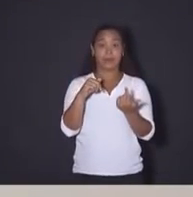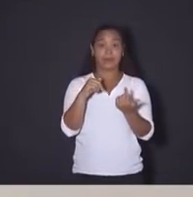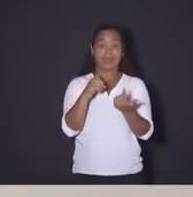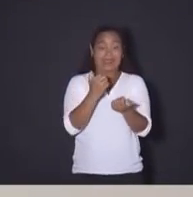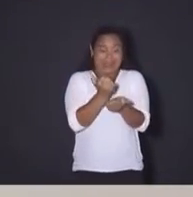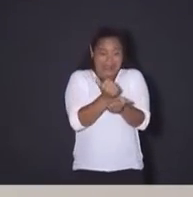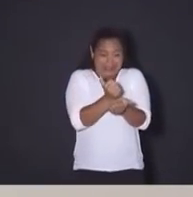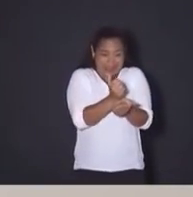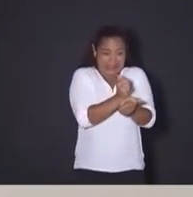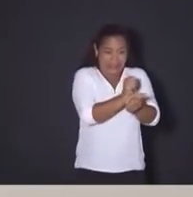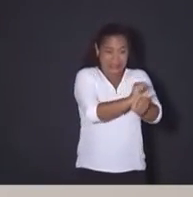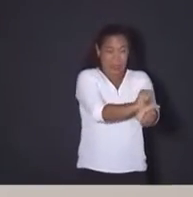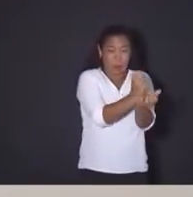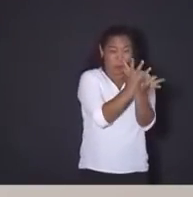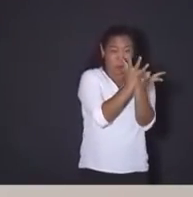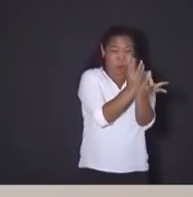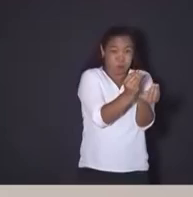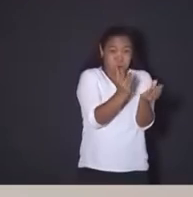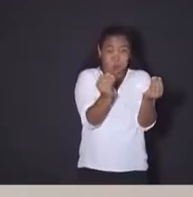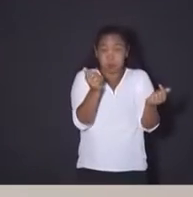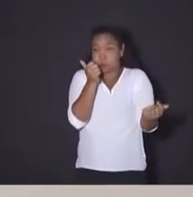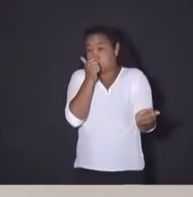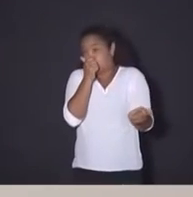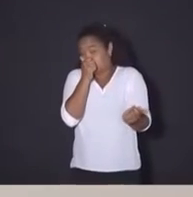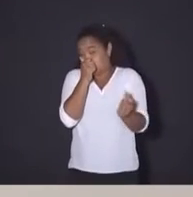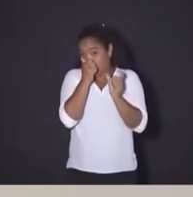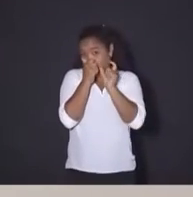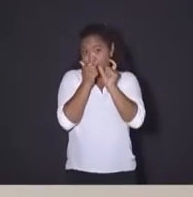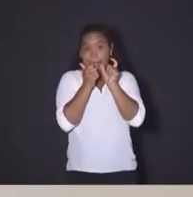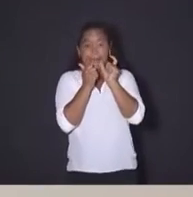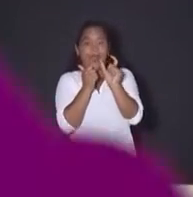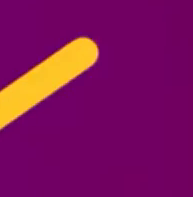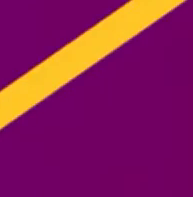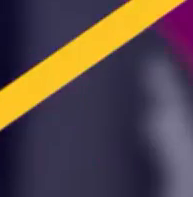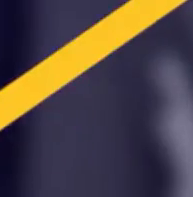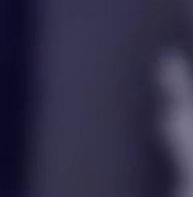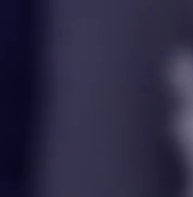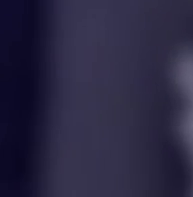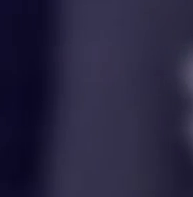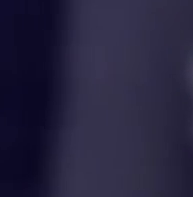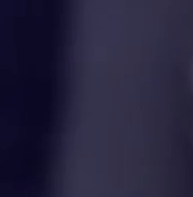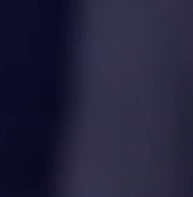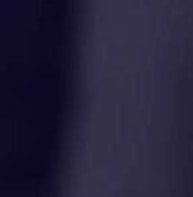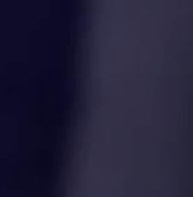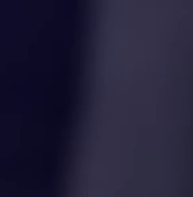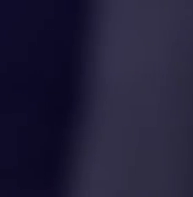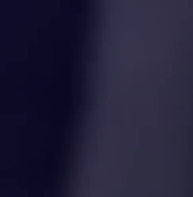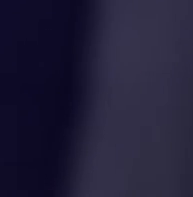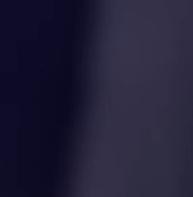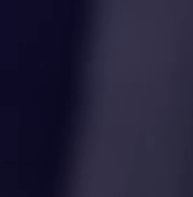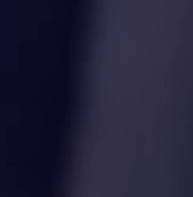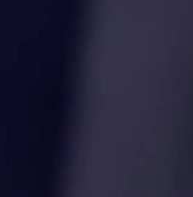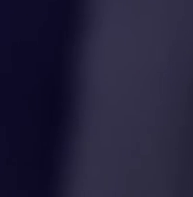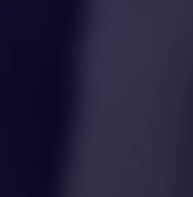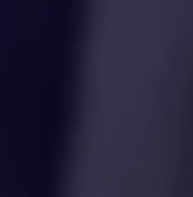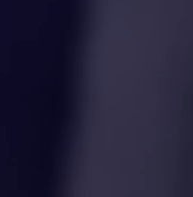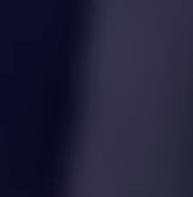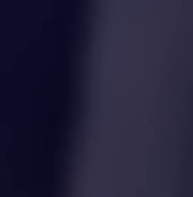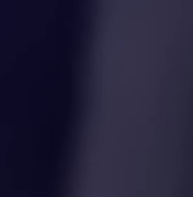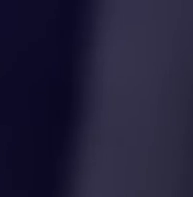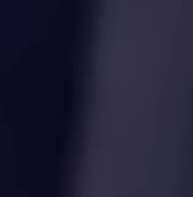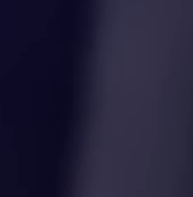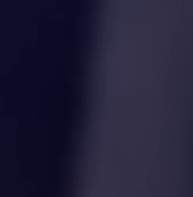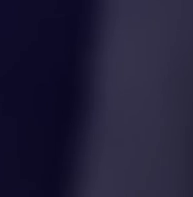encarceramento a palavra já prisional agente por um grande momento nela mesmo né superencarceramento e as